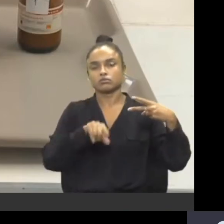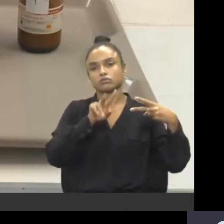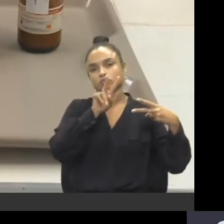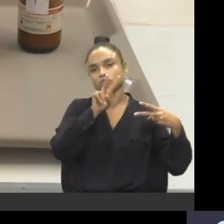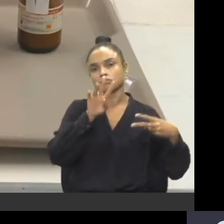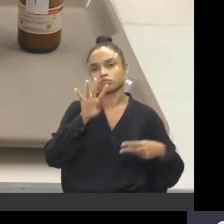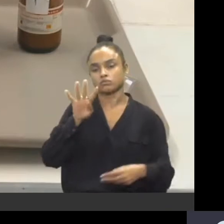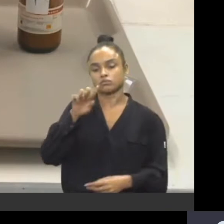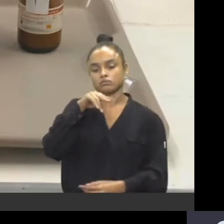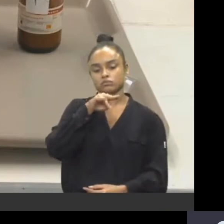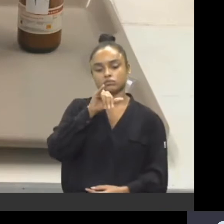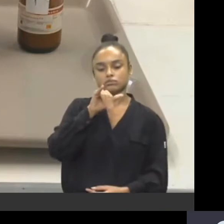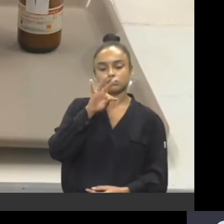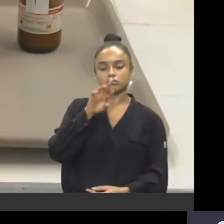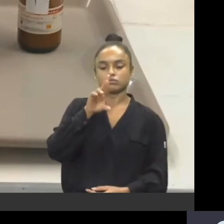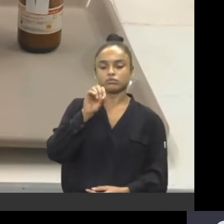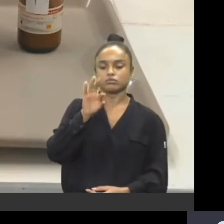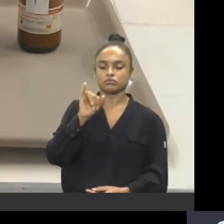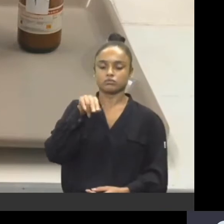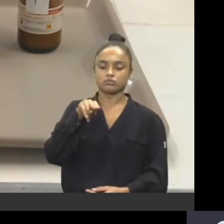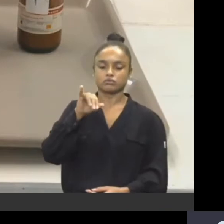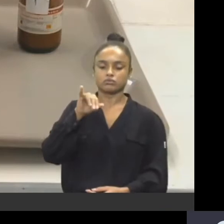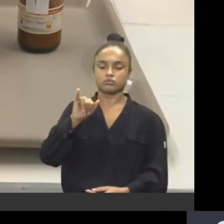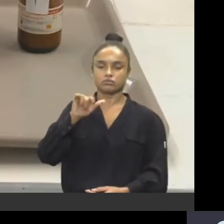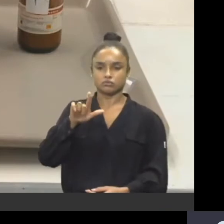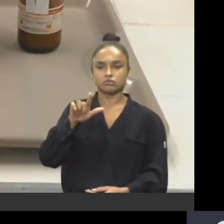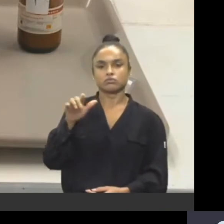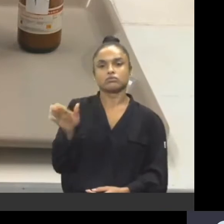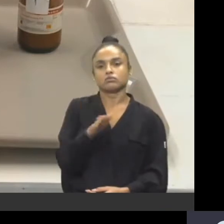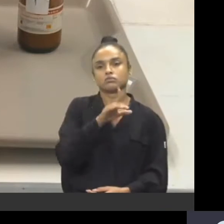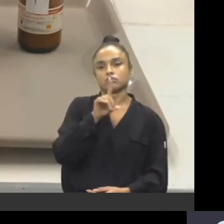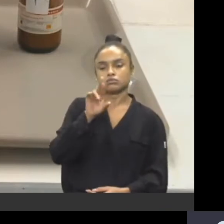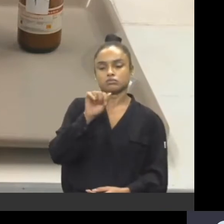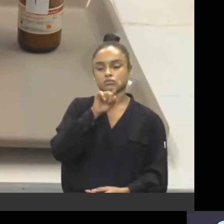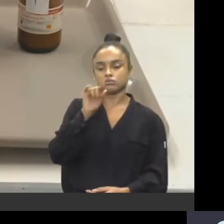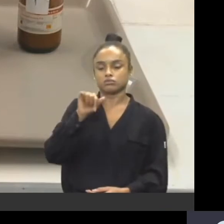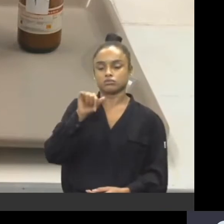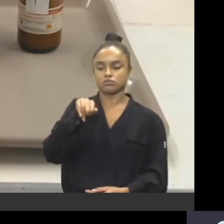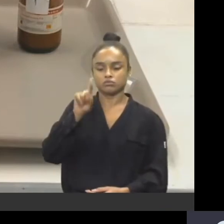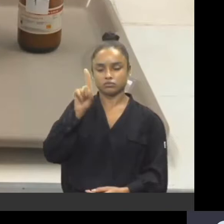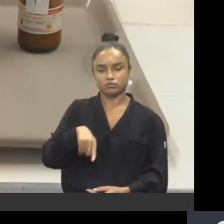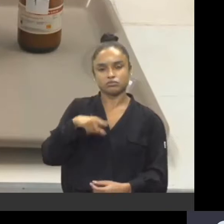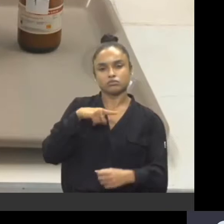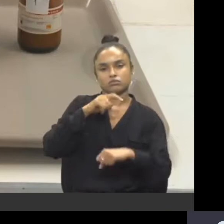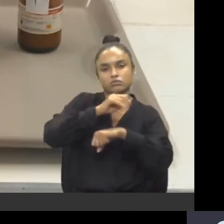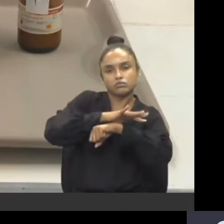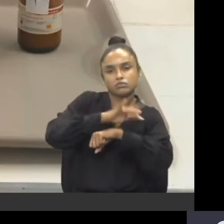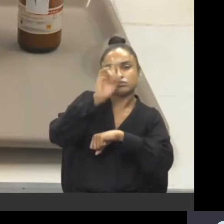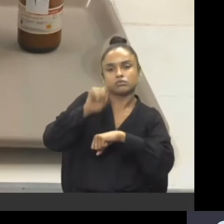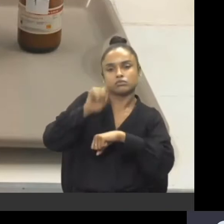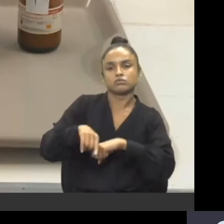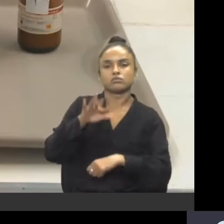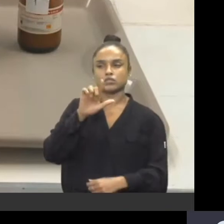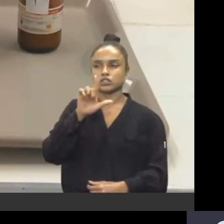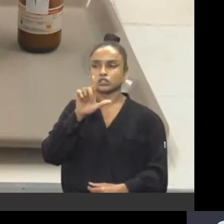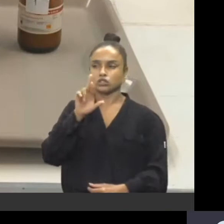de nitrofenilhidrazina. Fora esses compostos, nós temos também o ácido sulfúrico concentrado que se